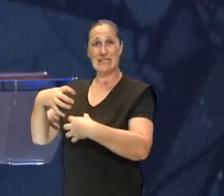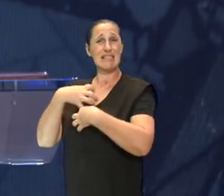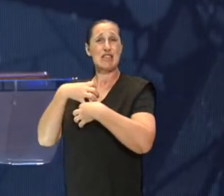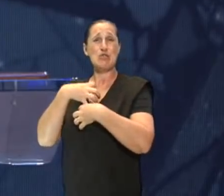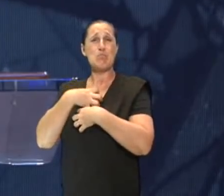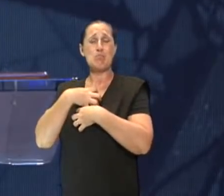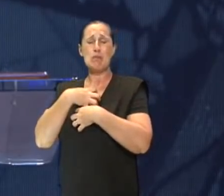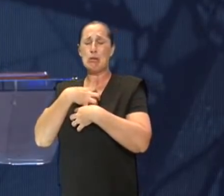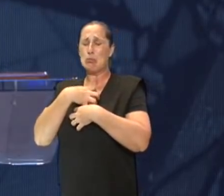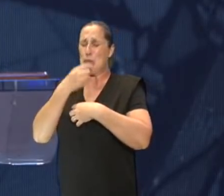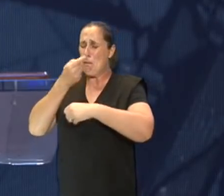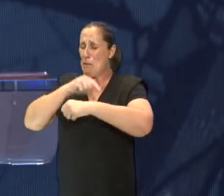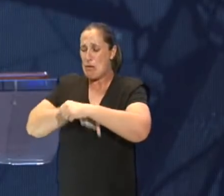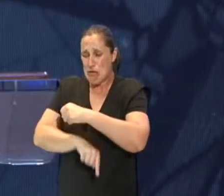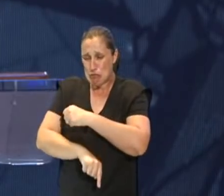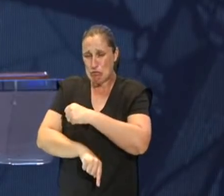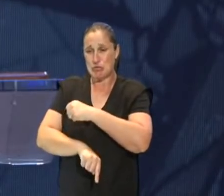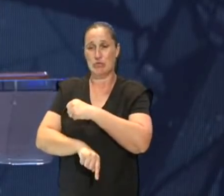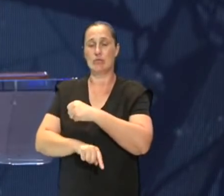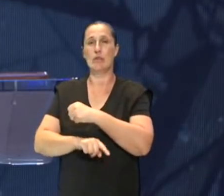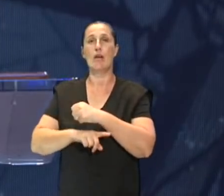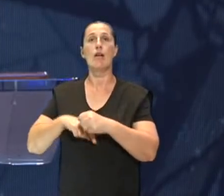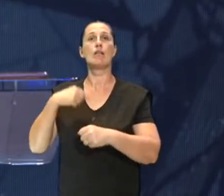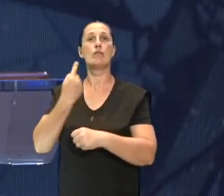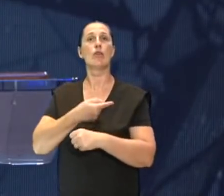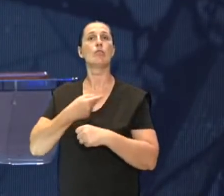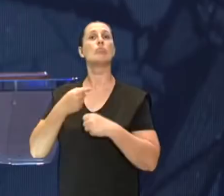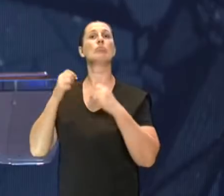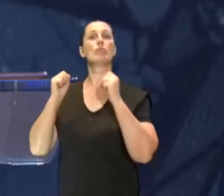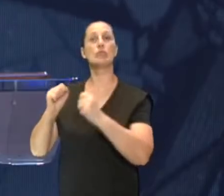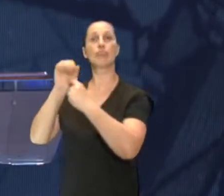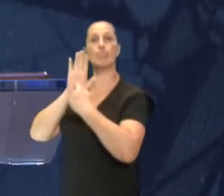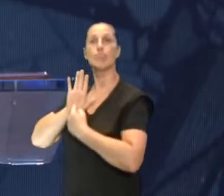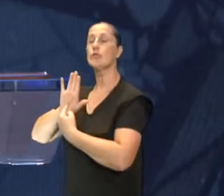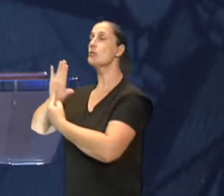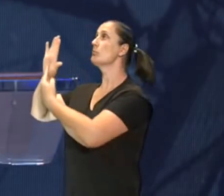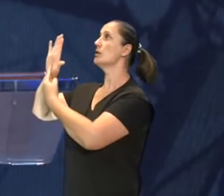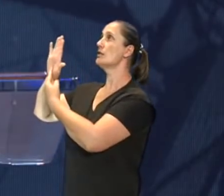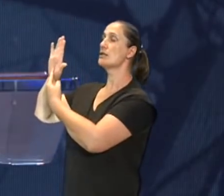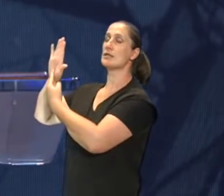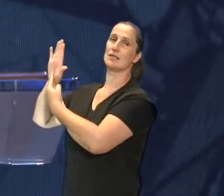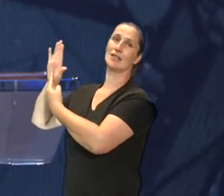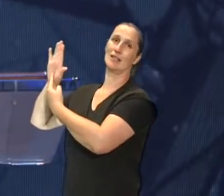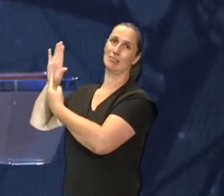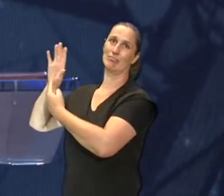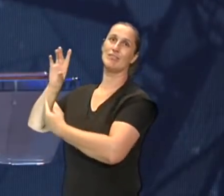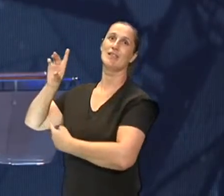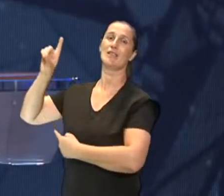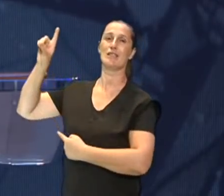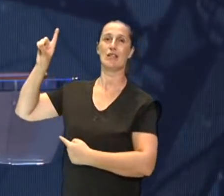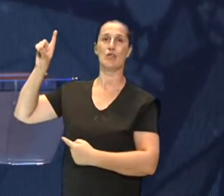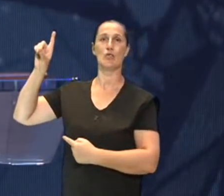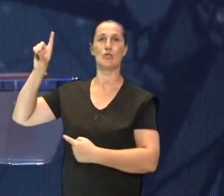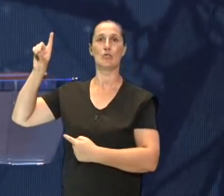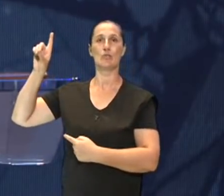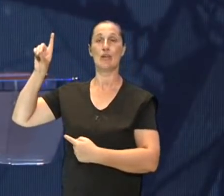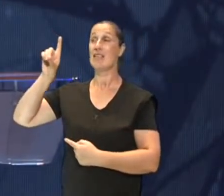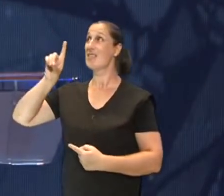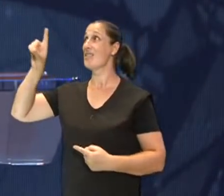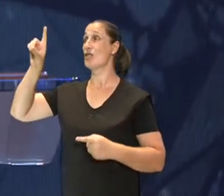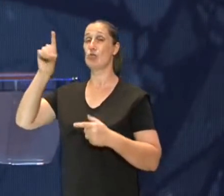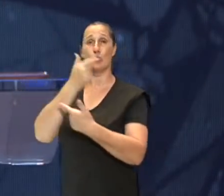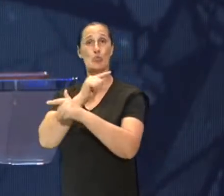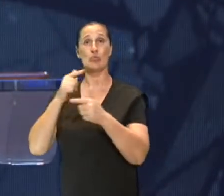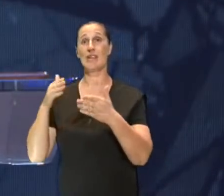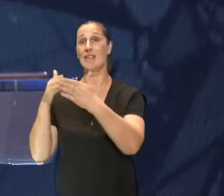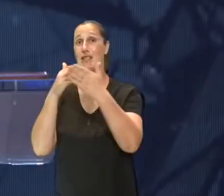E aí nós podemos expressar os nossos limites a um Deus que não tem limites.